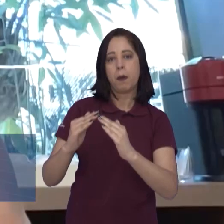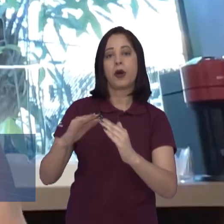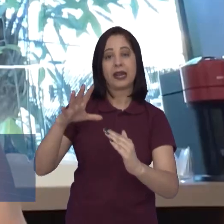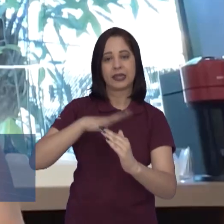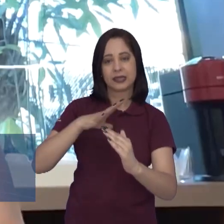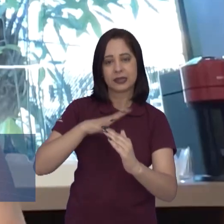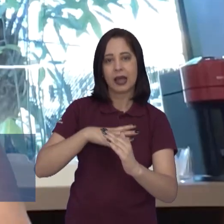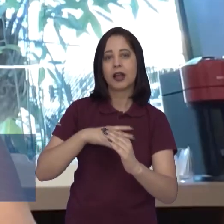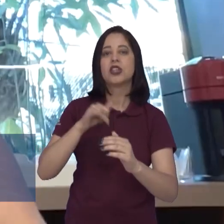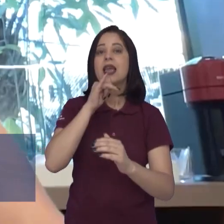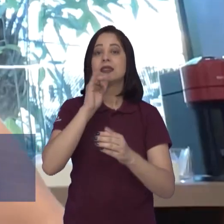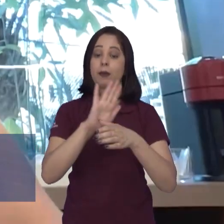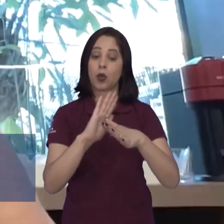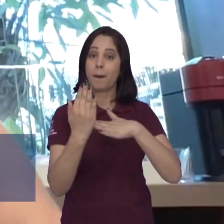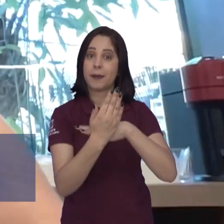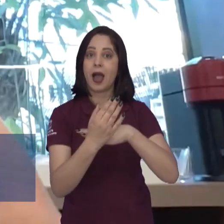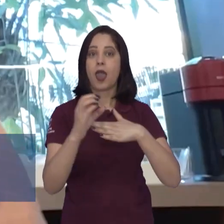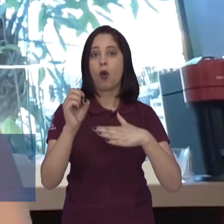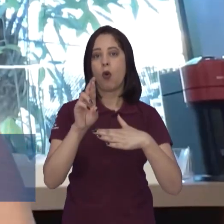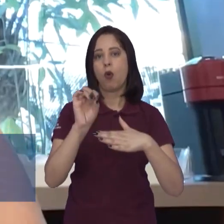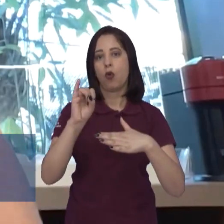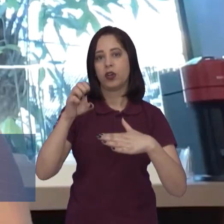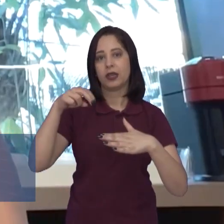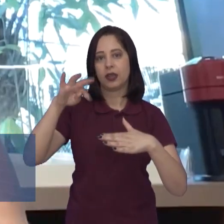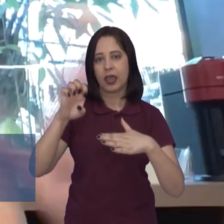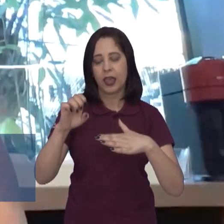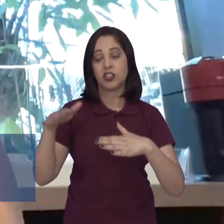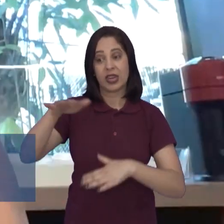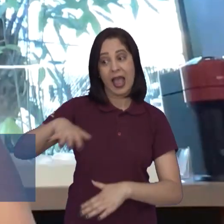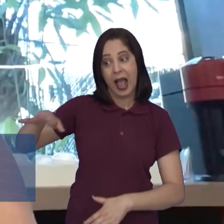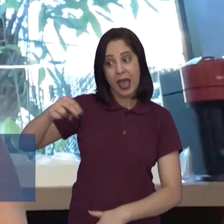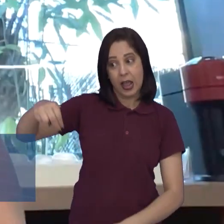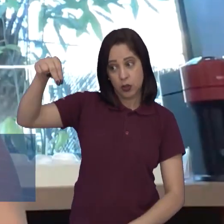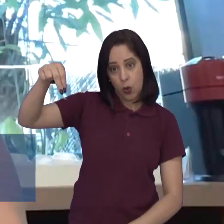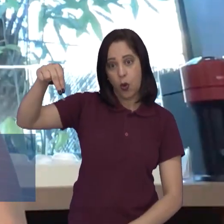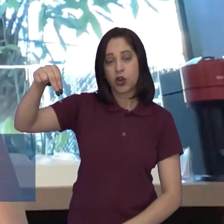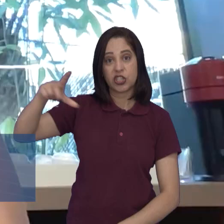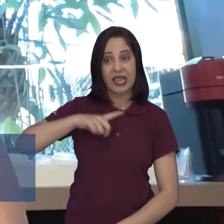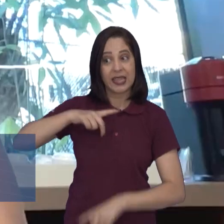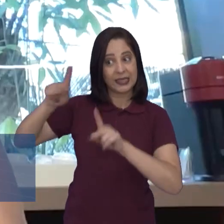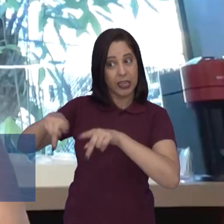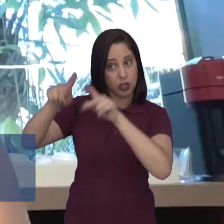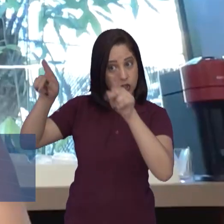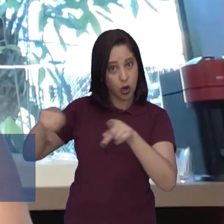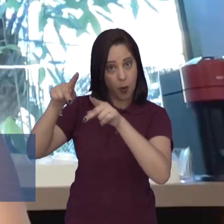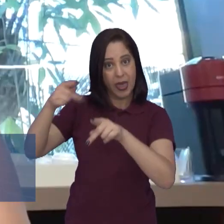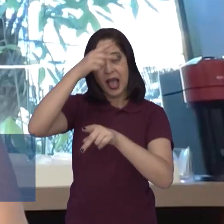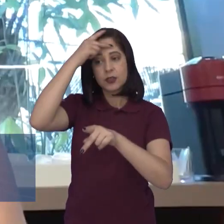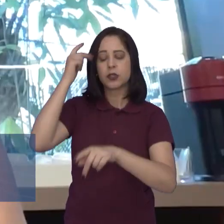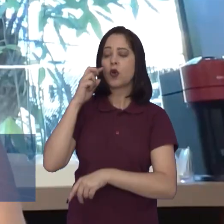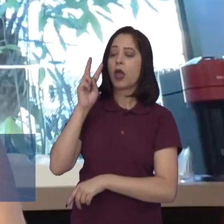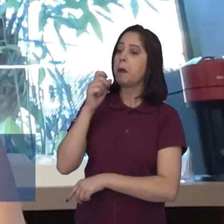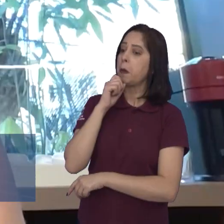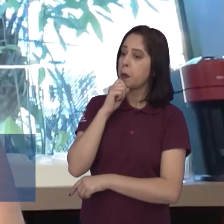Oriente ou Zona Norte, onde estão construindo novos centros comerciais, como, por exemplo, o shopping lá da região, porque realmente